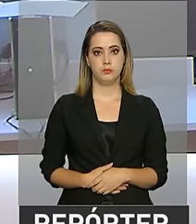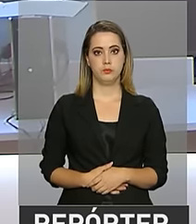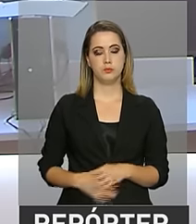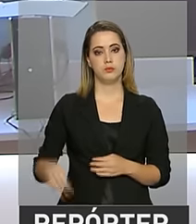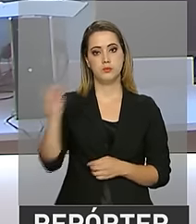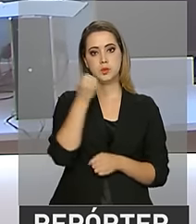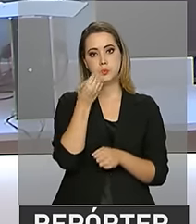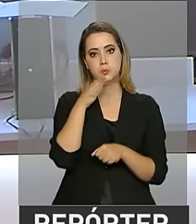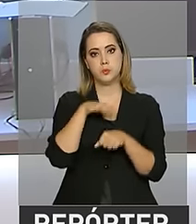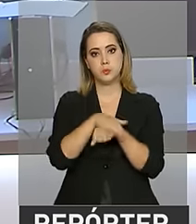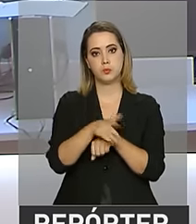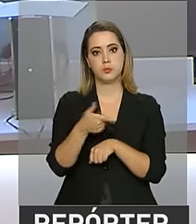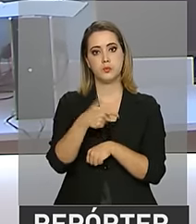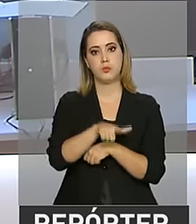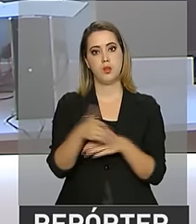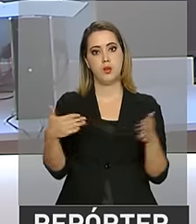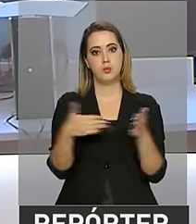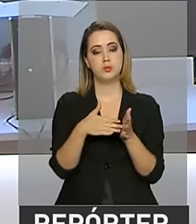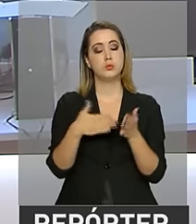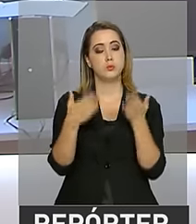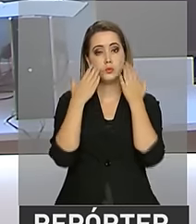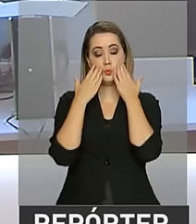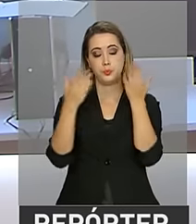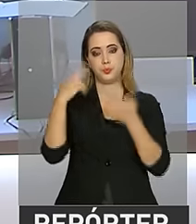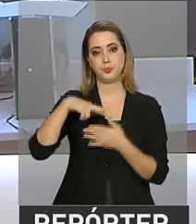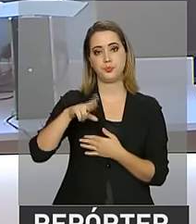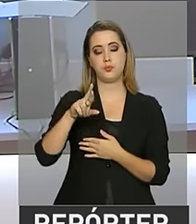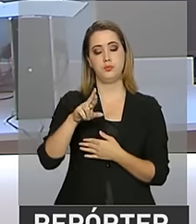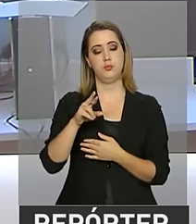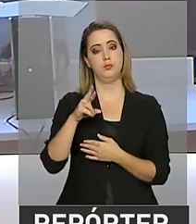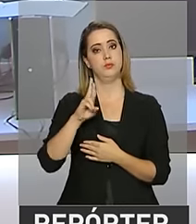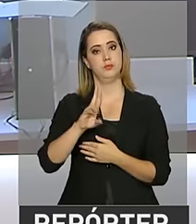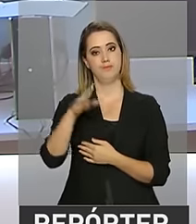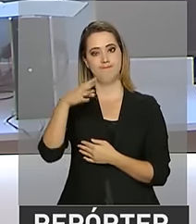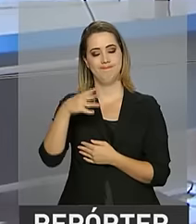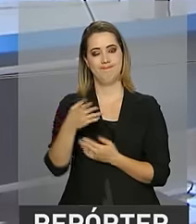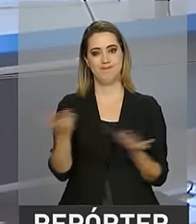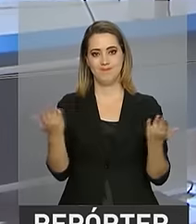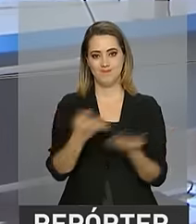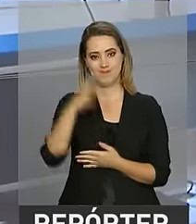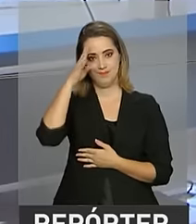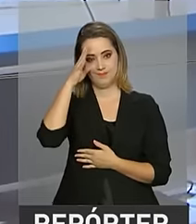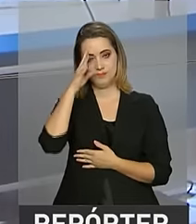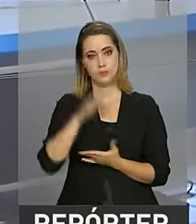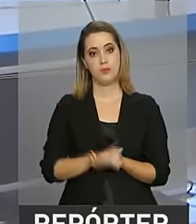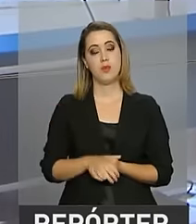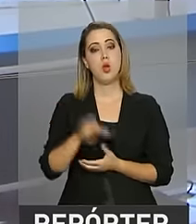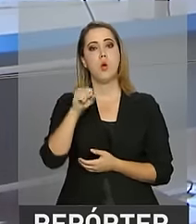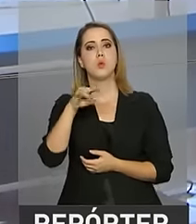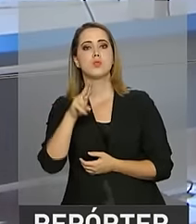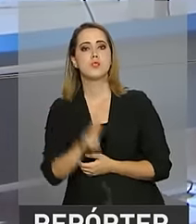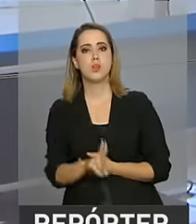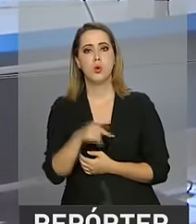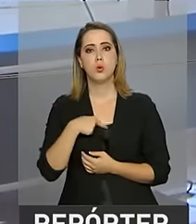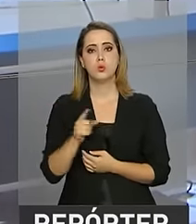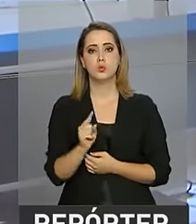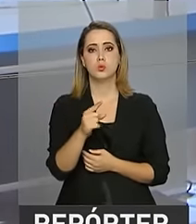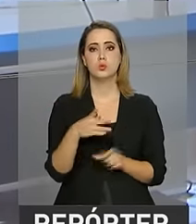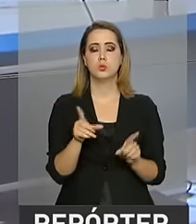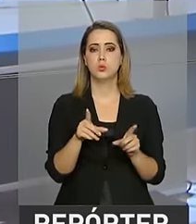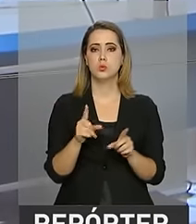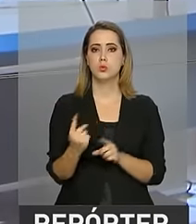Olá boa noite no ar a última edição desta quarta-feira do repórter NBR o sizu sistema de seleção